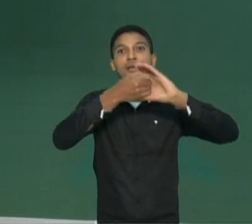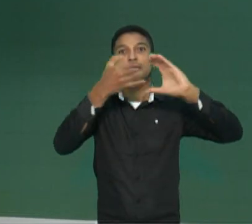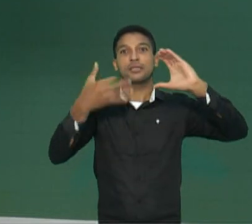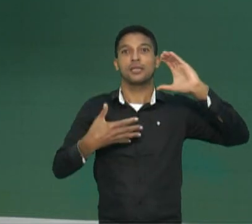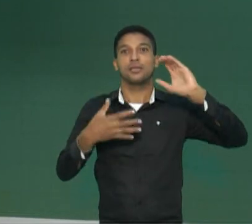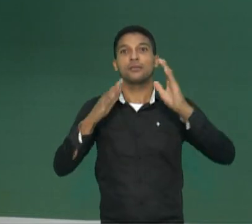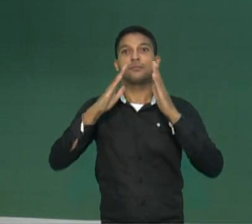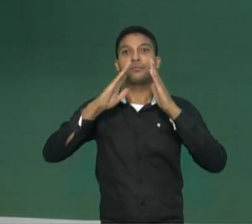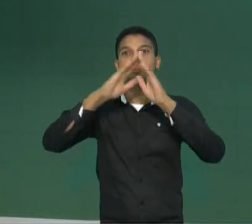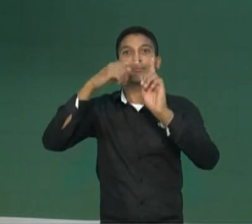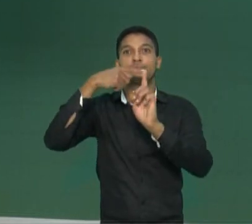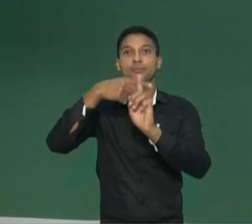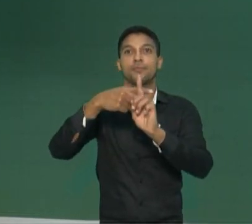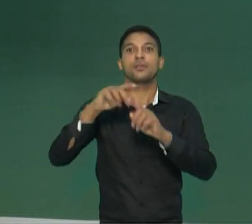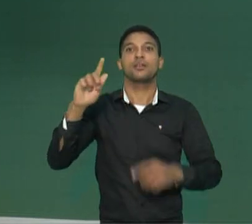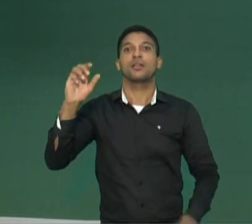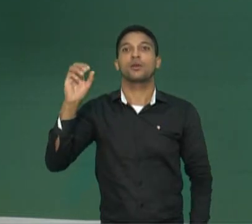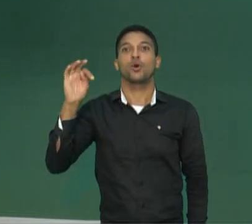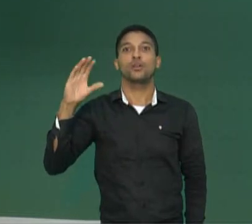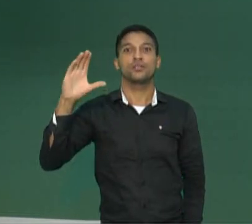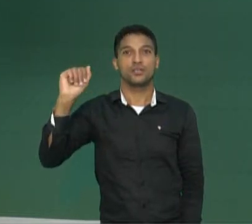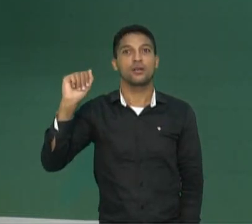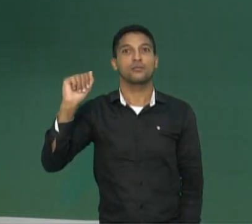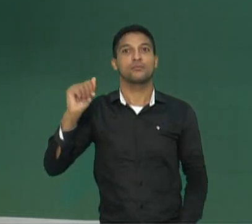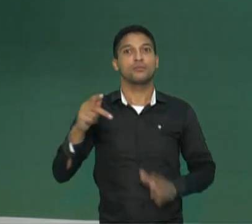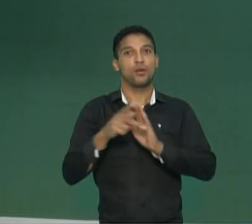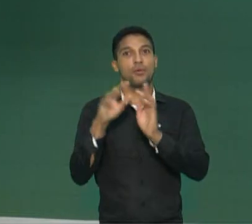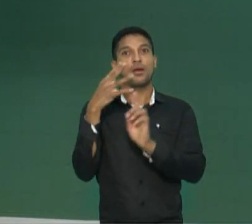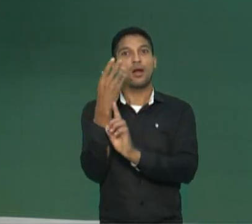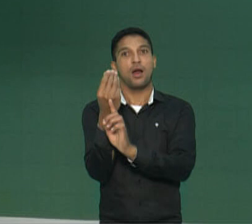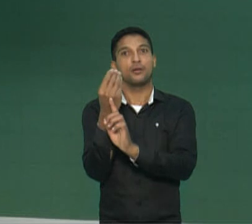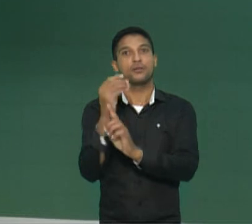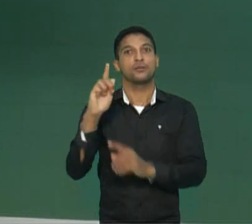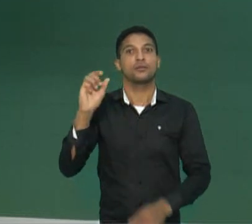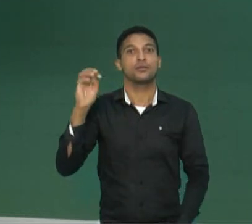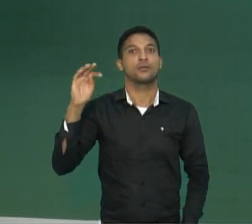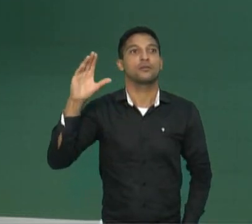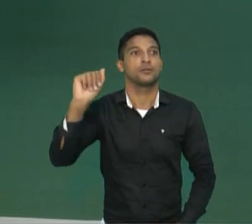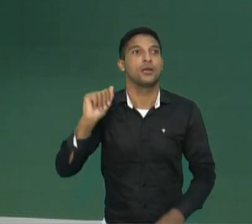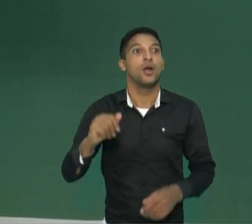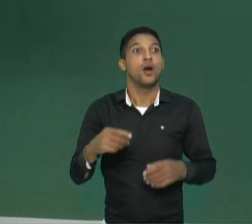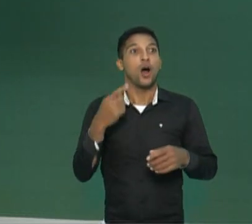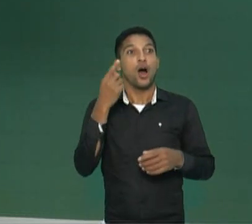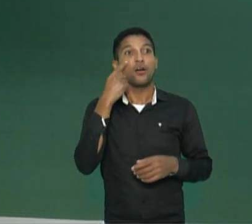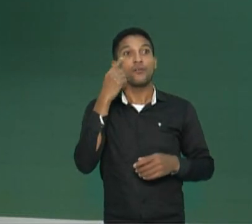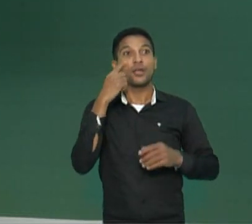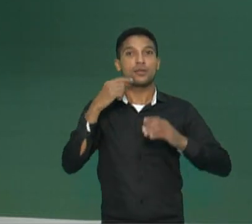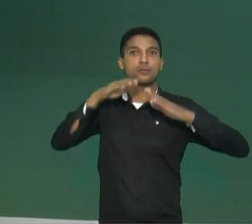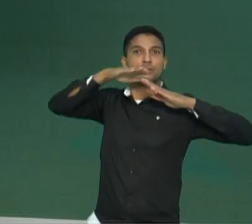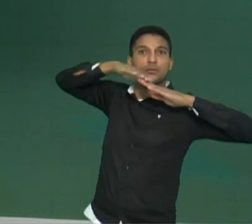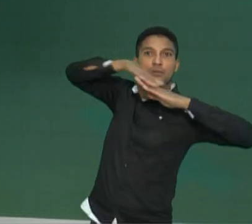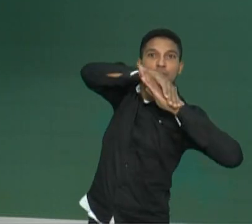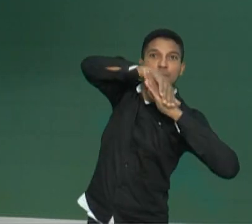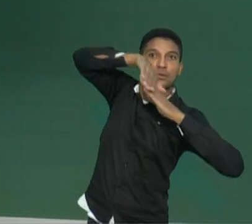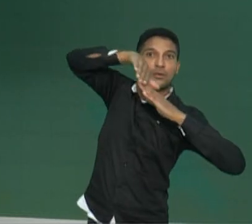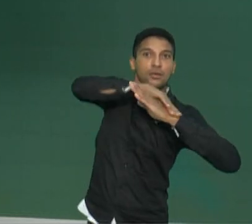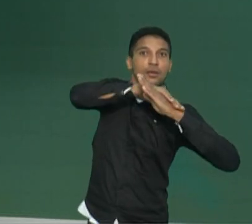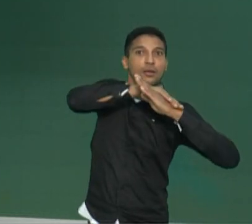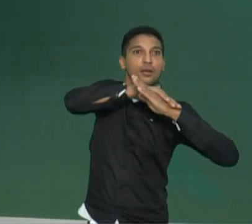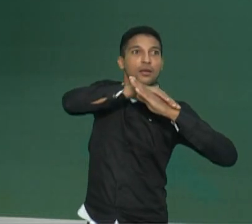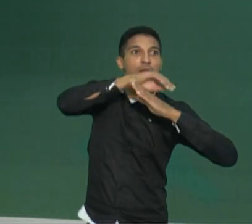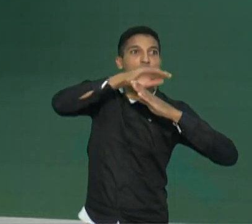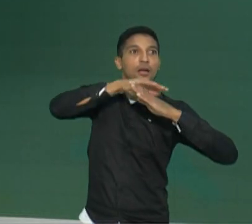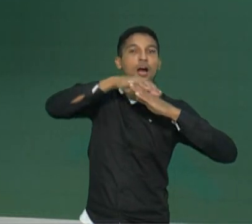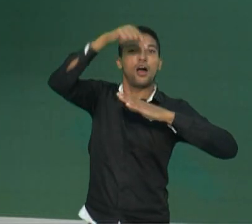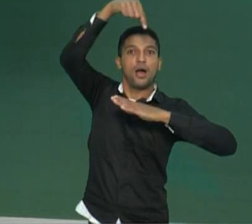lá. O arcobotante é outra característica importante que surgiu na arte gótica, né? Que é isso aqui. Veja aqui que bonitinho que eu botei a